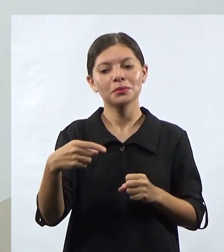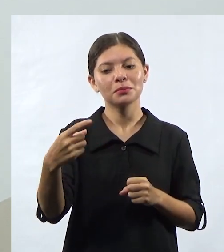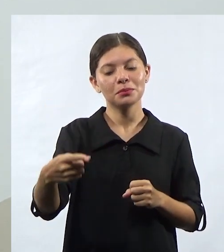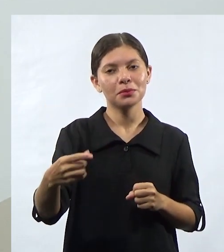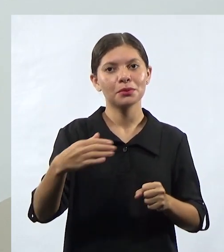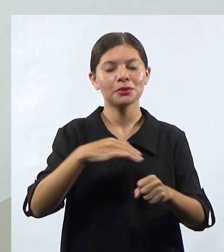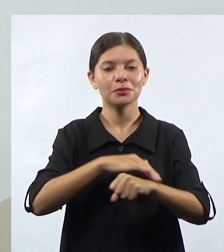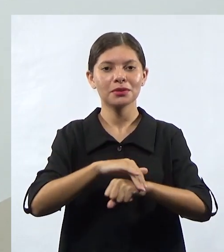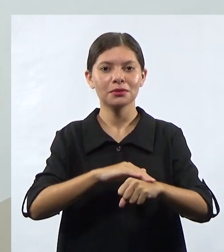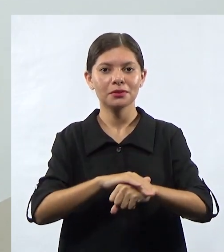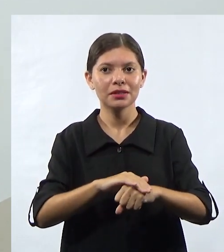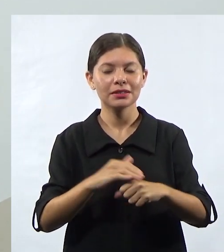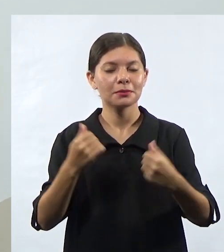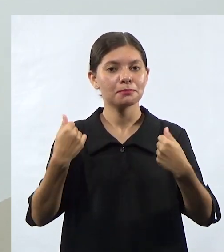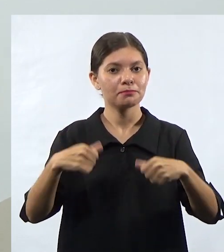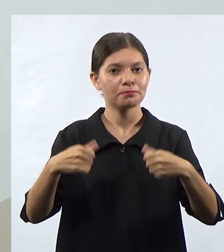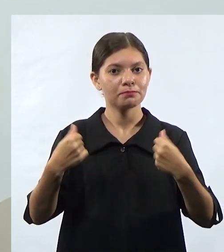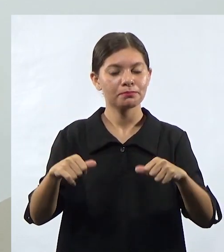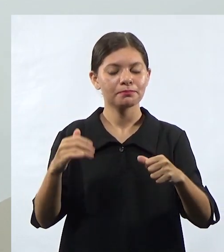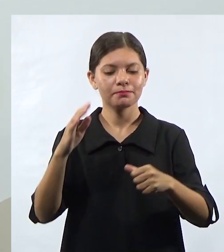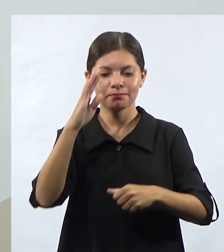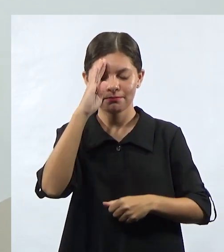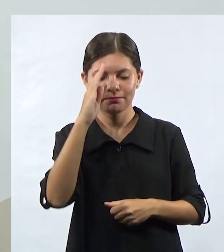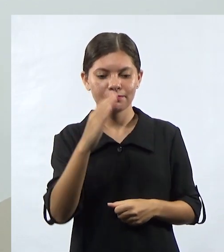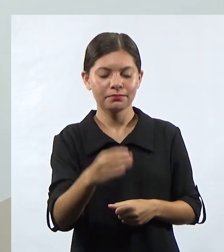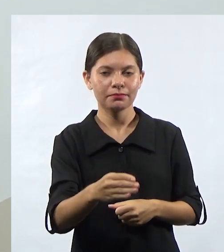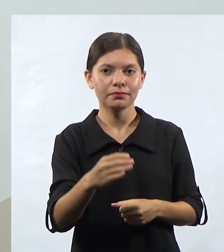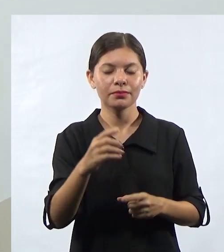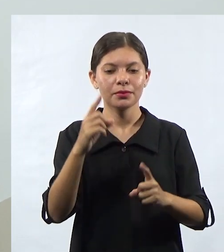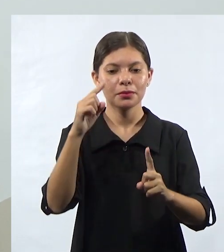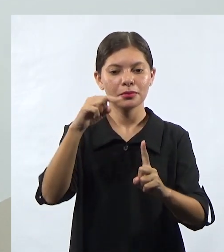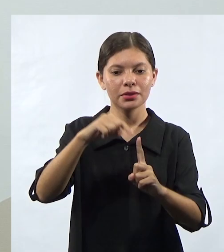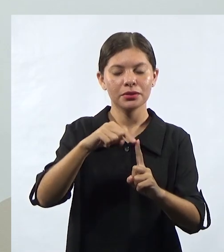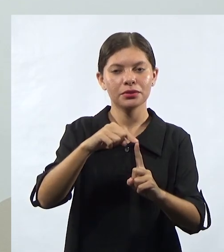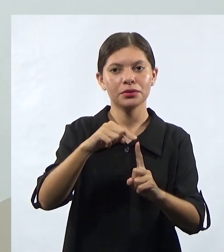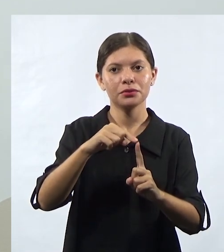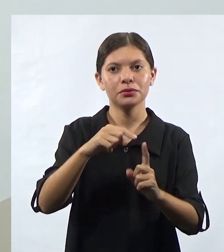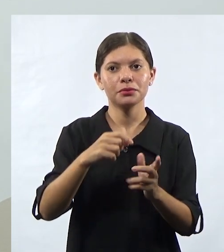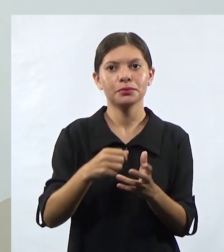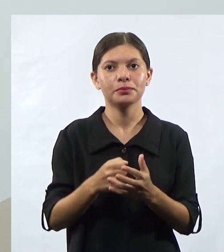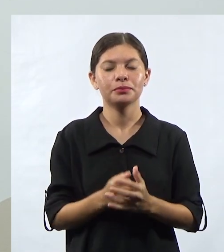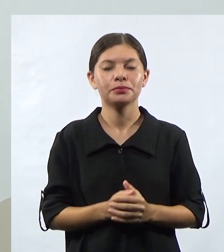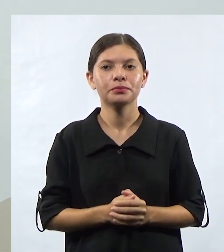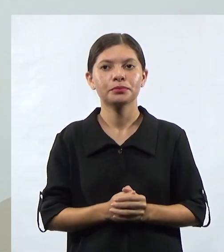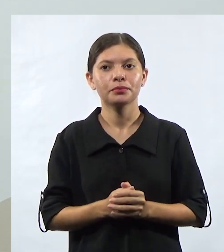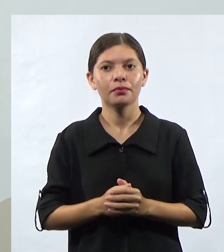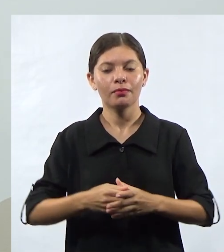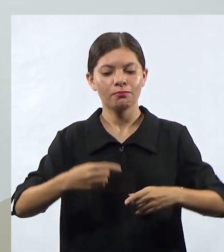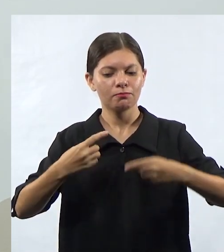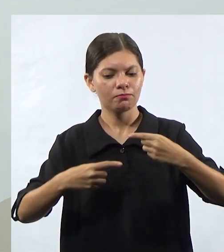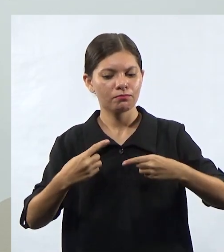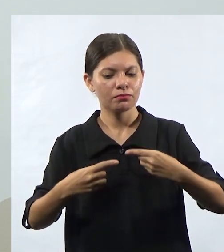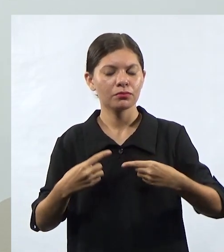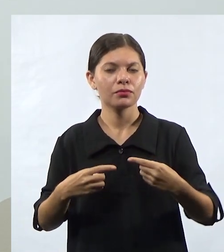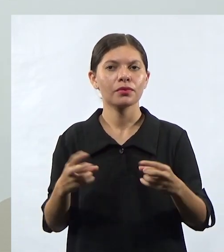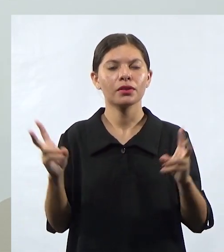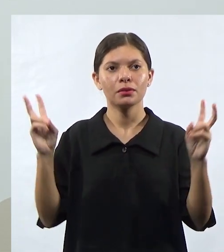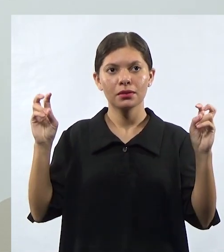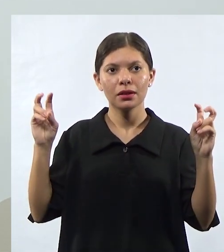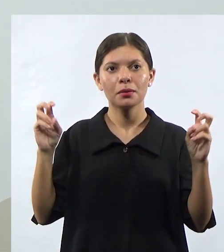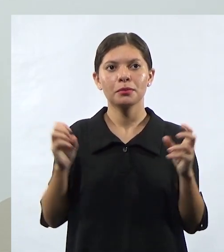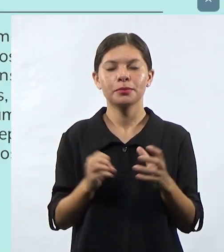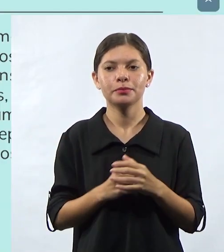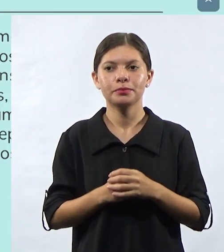gente precisa ser mais direto, mais objetivo com relação a provocar para o tema que a gente quer